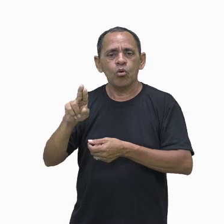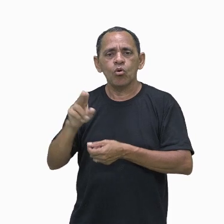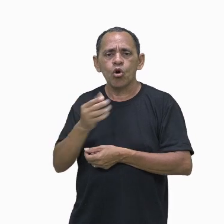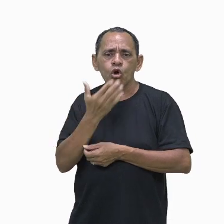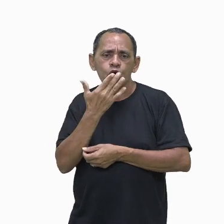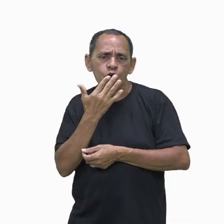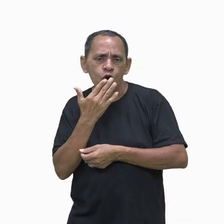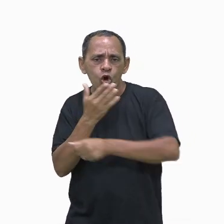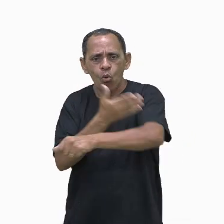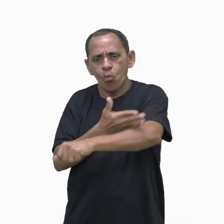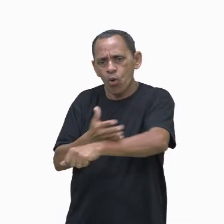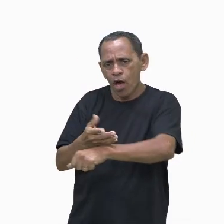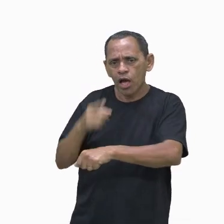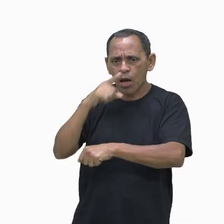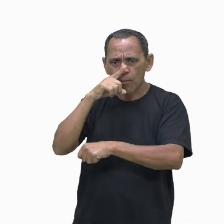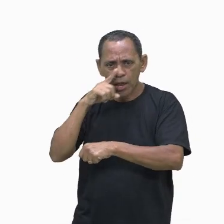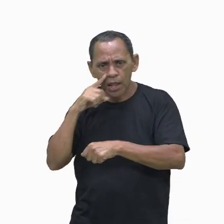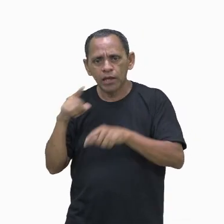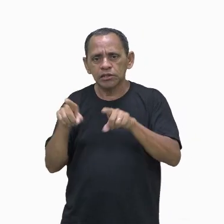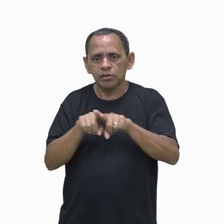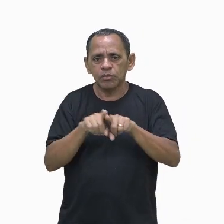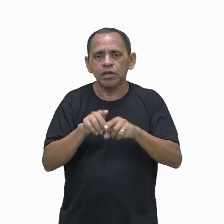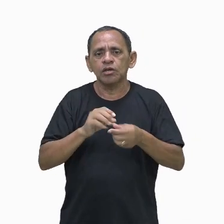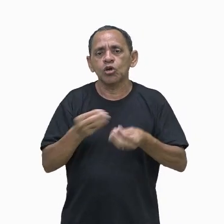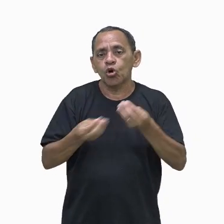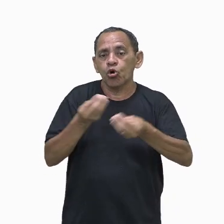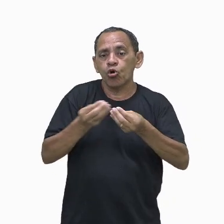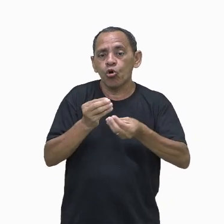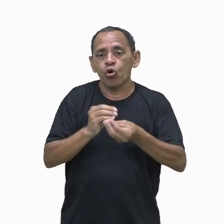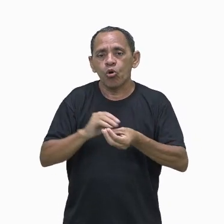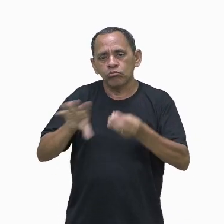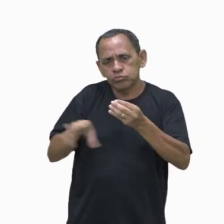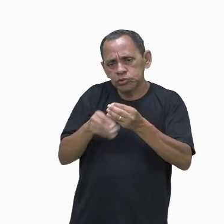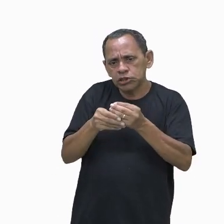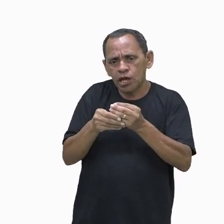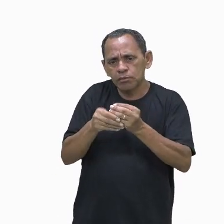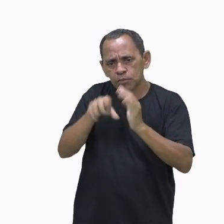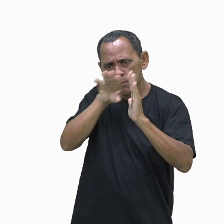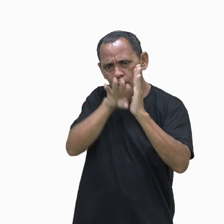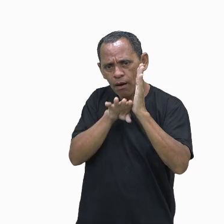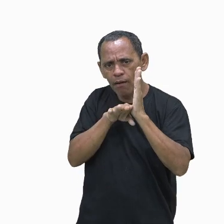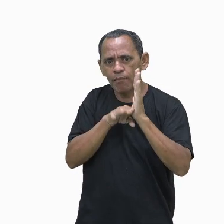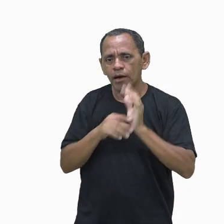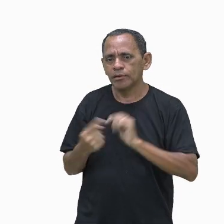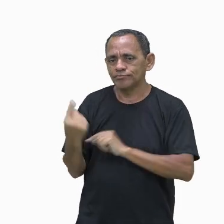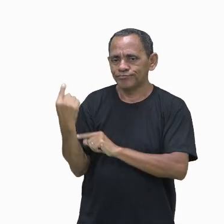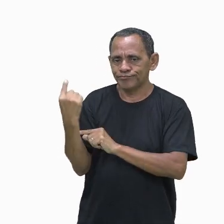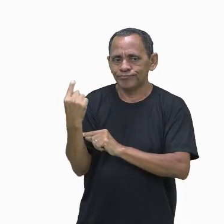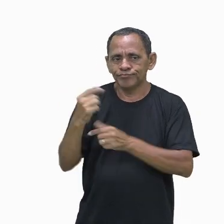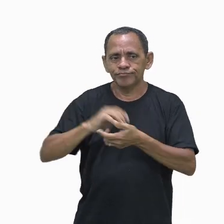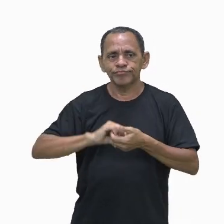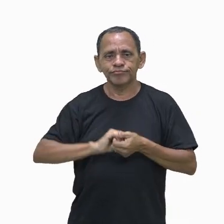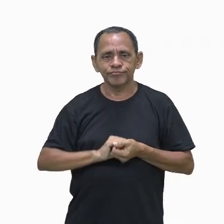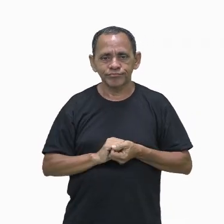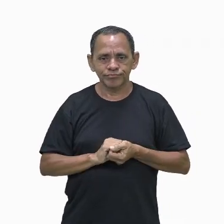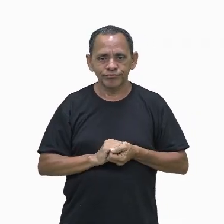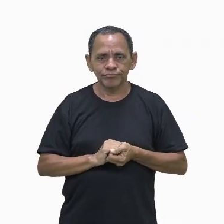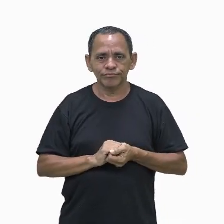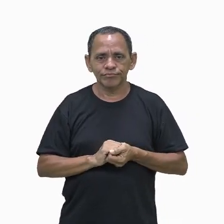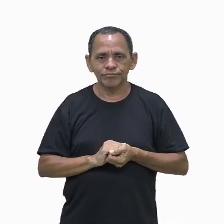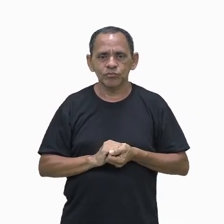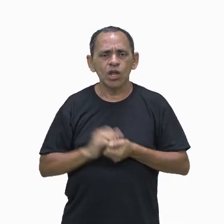levemente amarelada. Mas como é a composição química dos lipídios, né? Eu trago para vocês um exemplo básico de uma